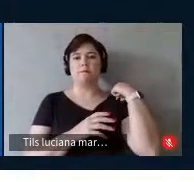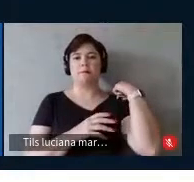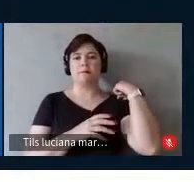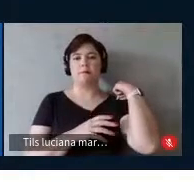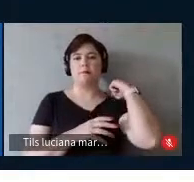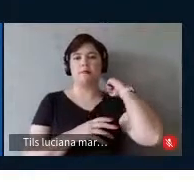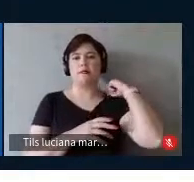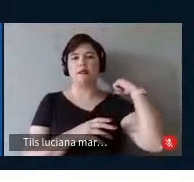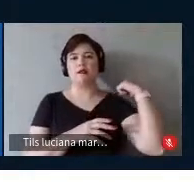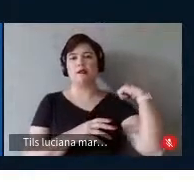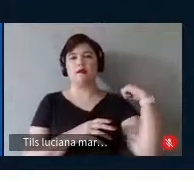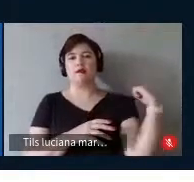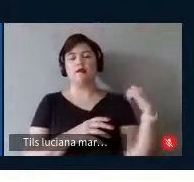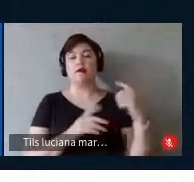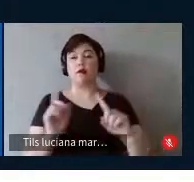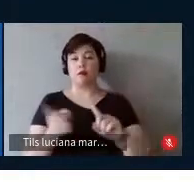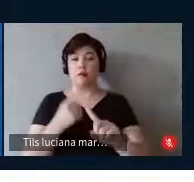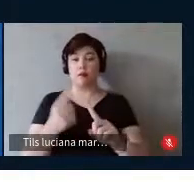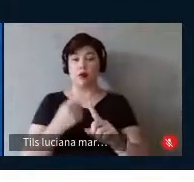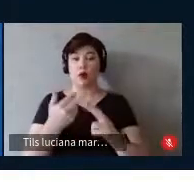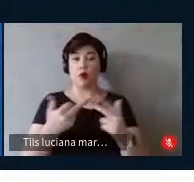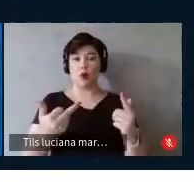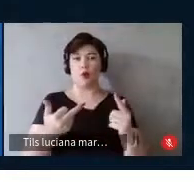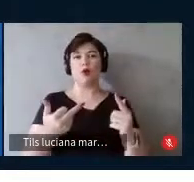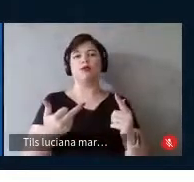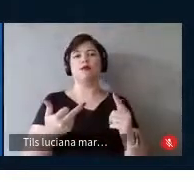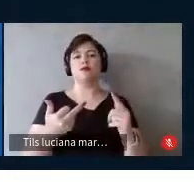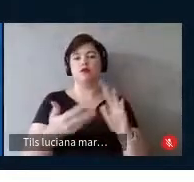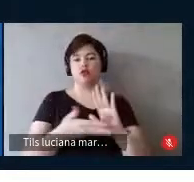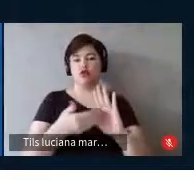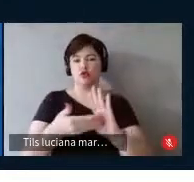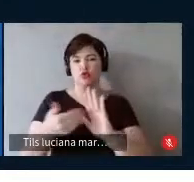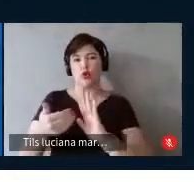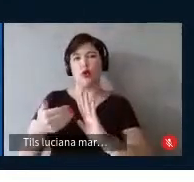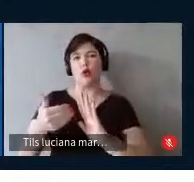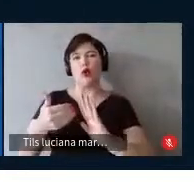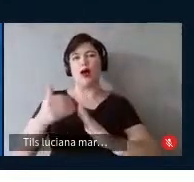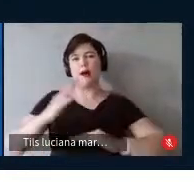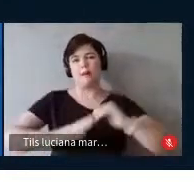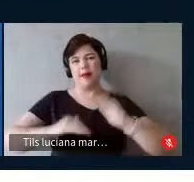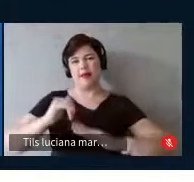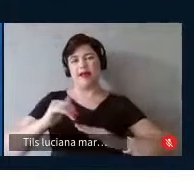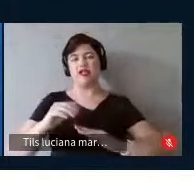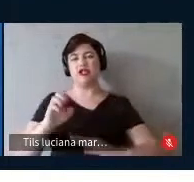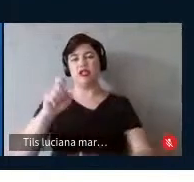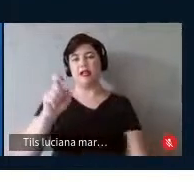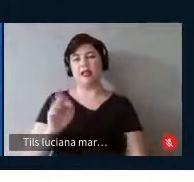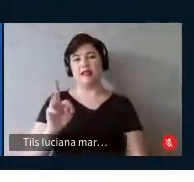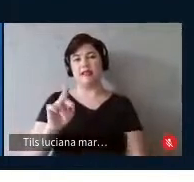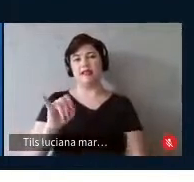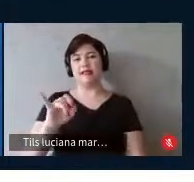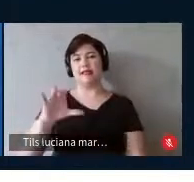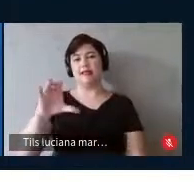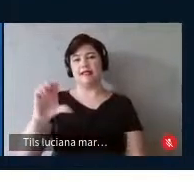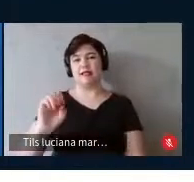A gente primeiro retirou nas habilidades extrínsecas ao processo,